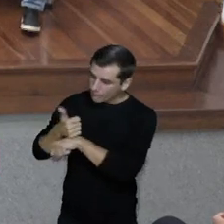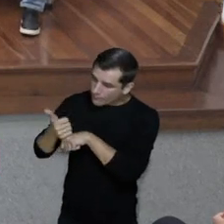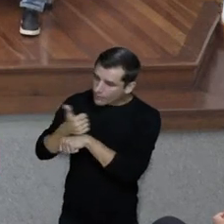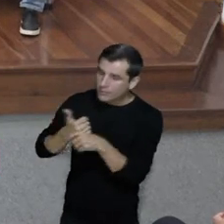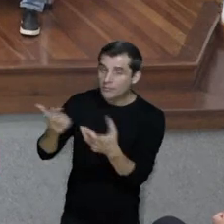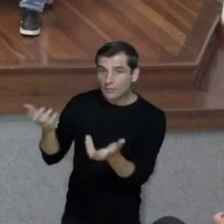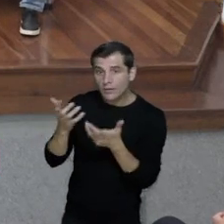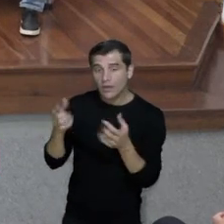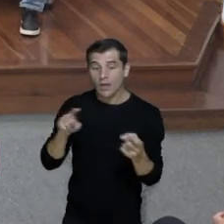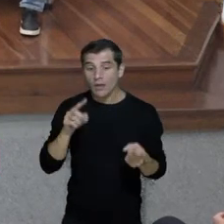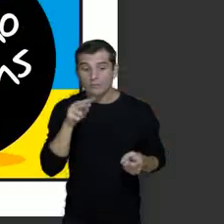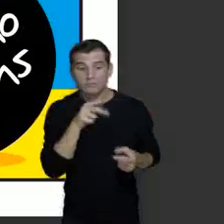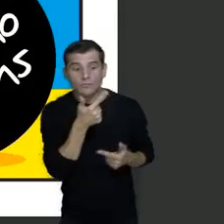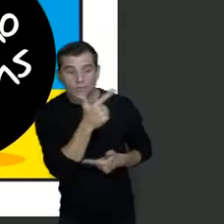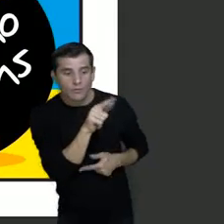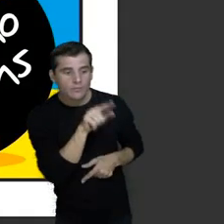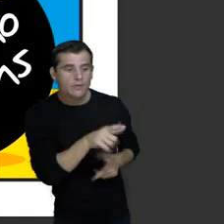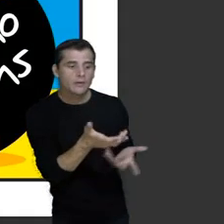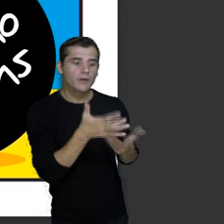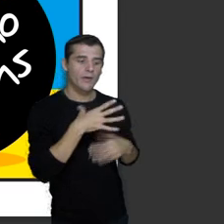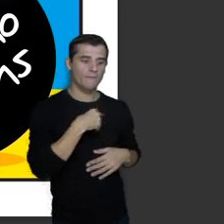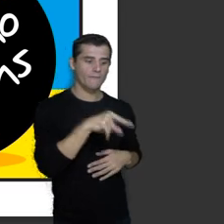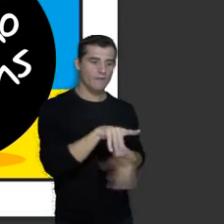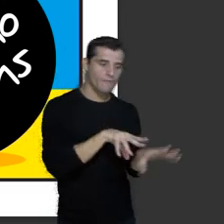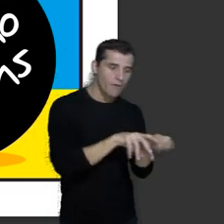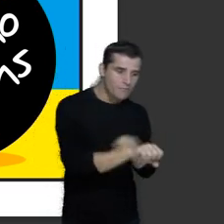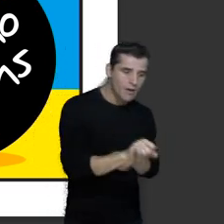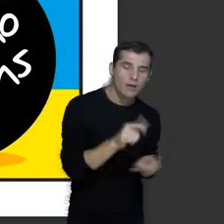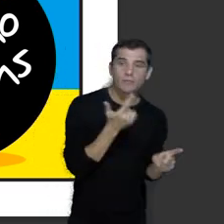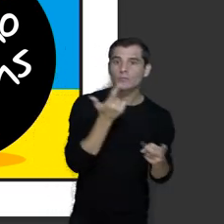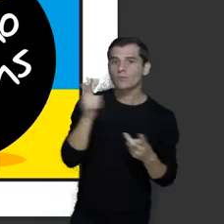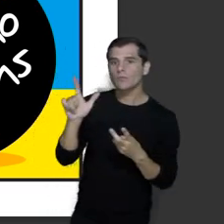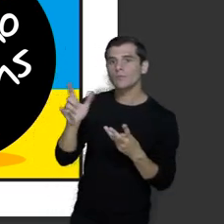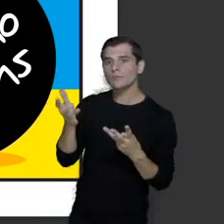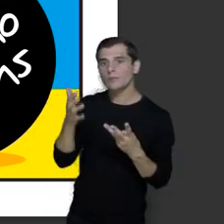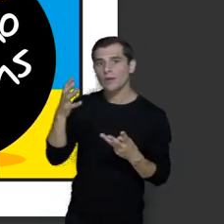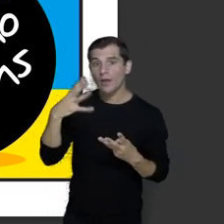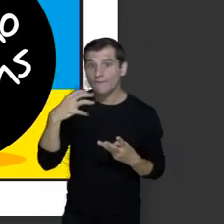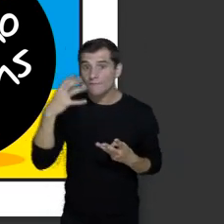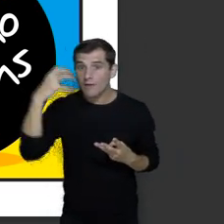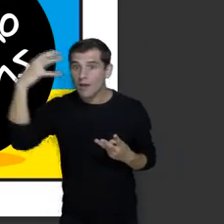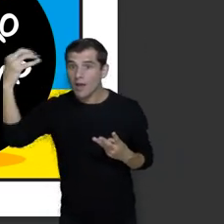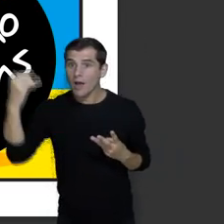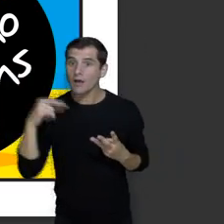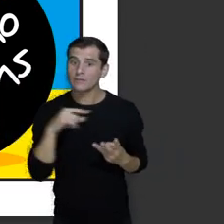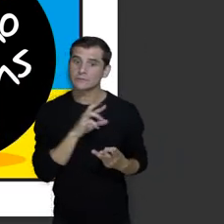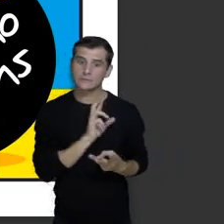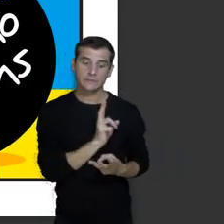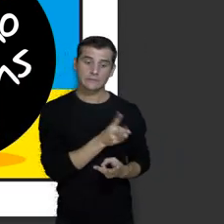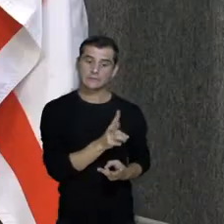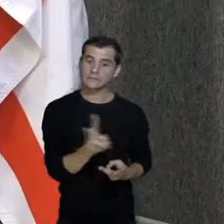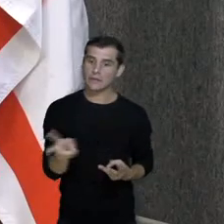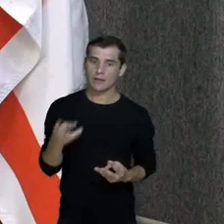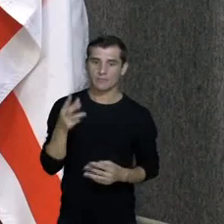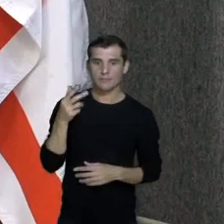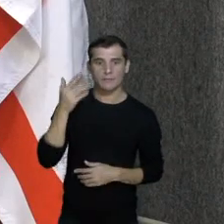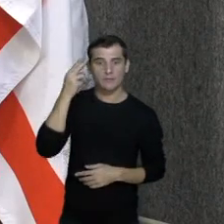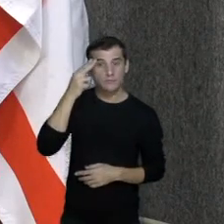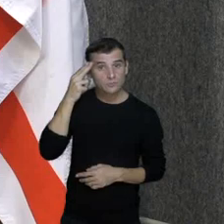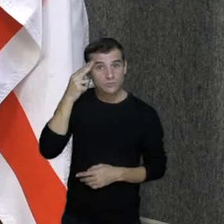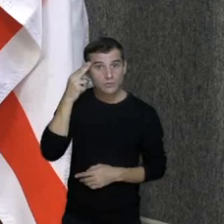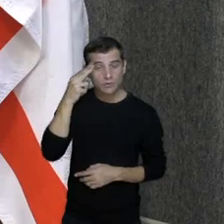formado outros querem viajar ã Mas a gente sempre tem um sonho né e eu acho que isso é o que nos